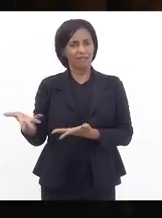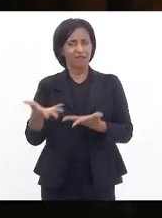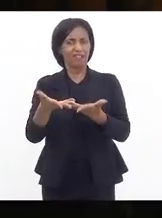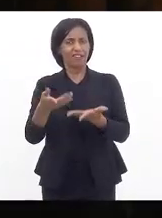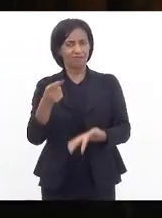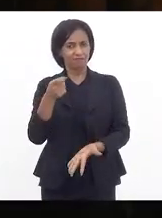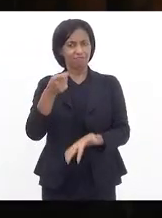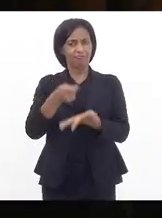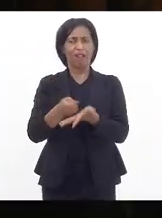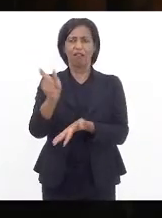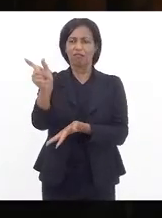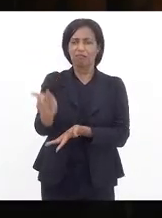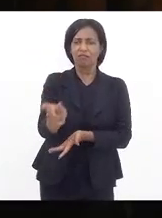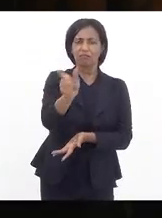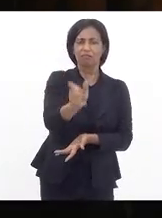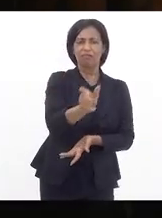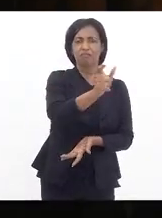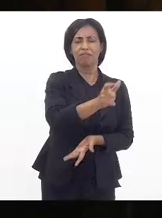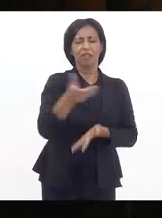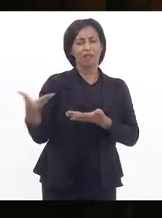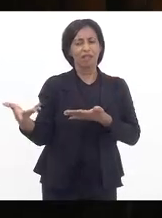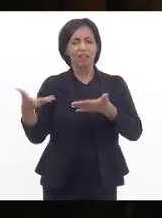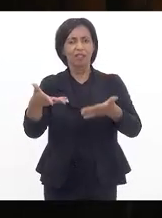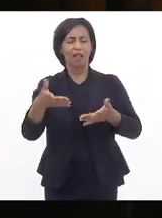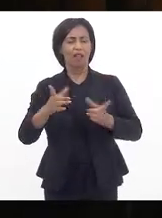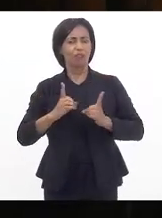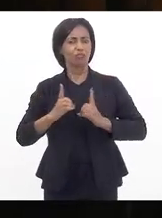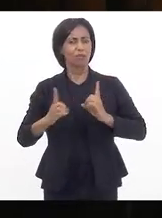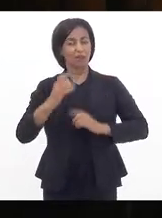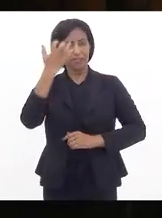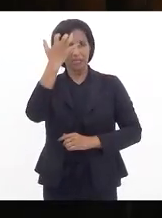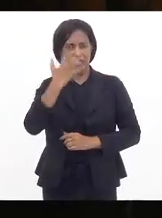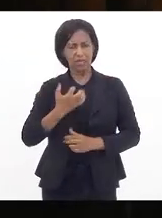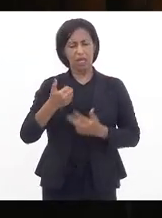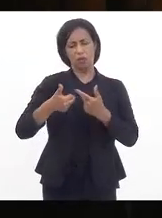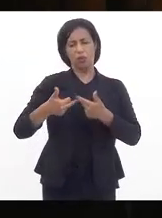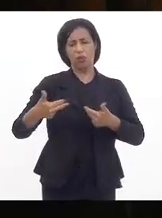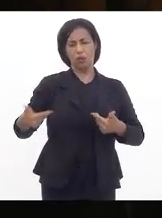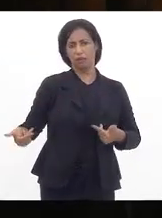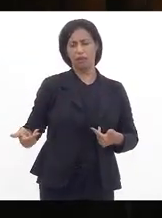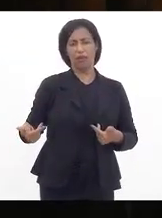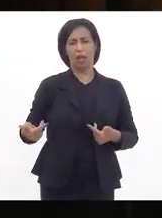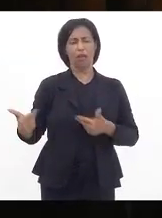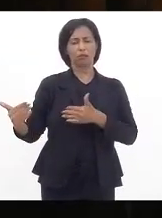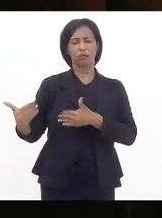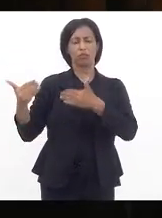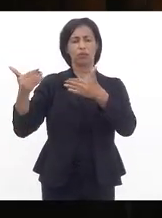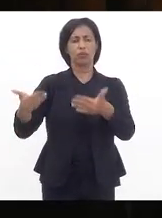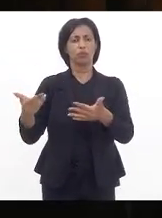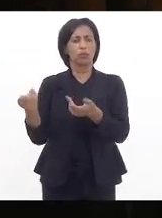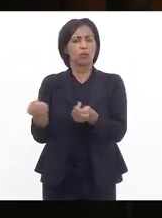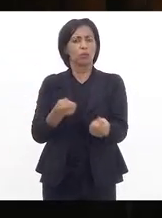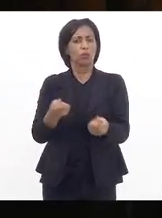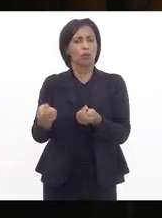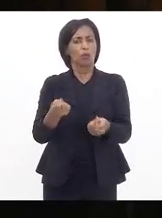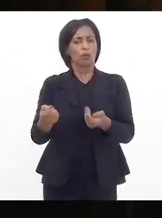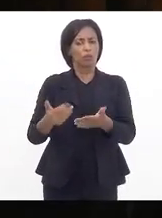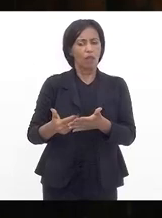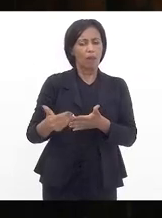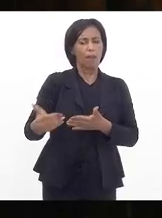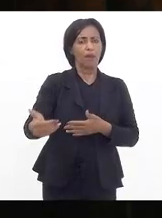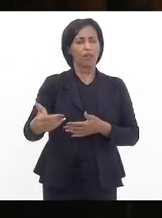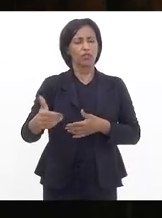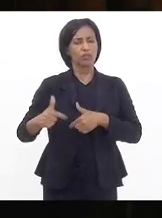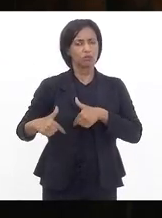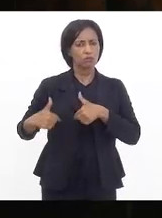que garante a essas pessoas que trazem um debate sério e qualificado sobre a economia a partir do fazer